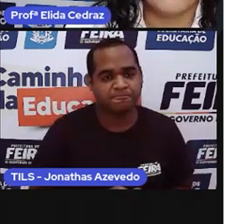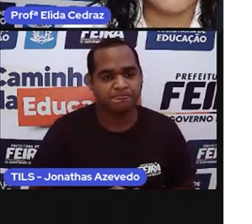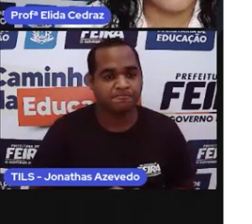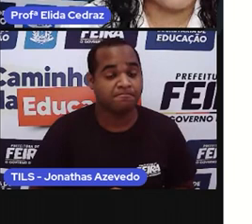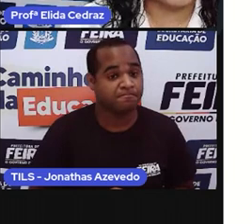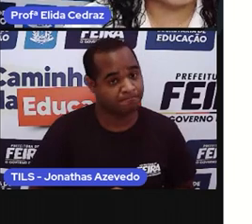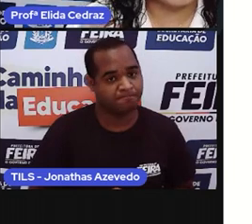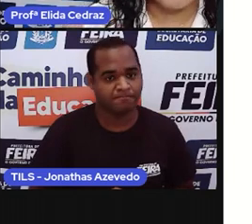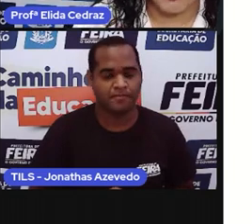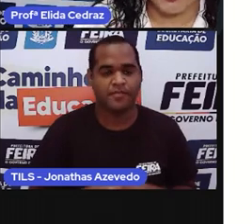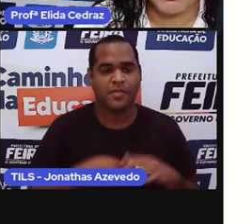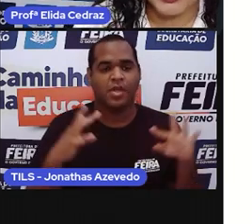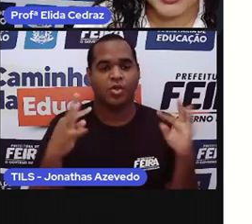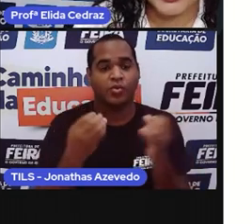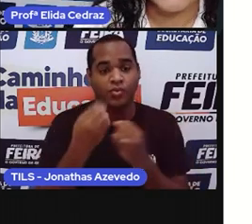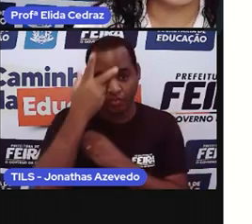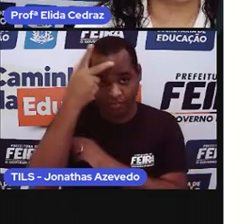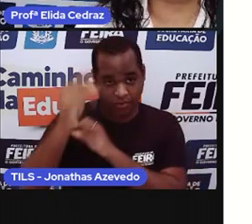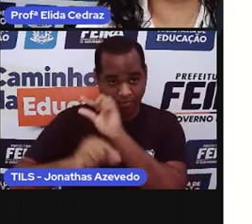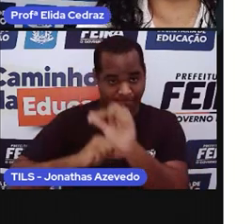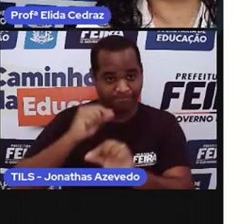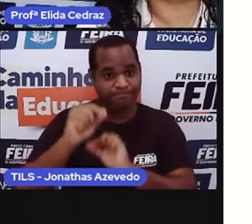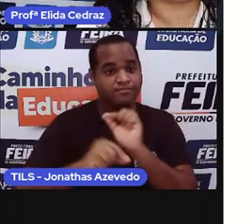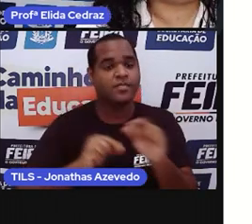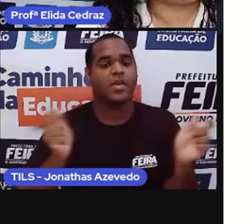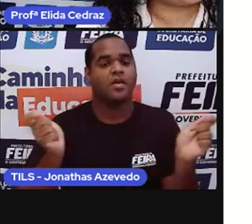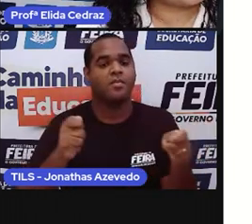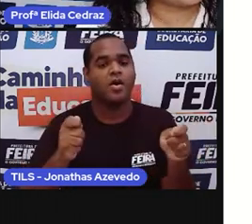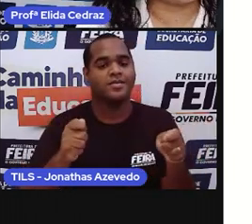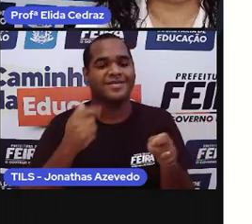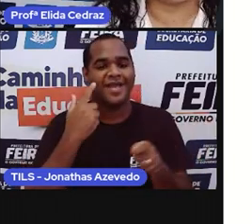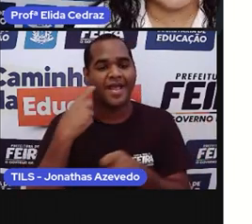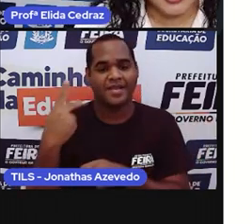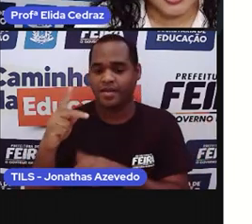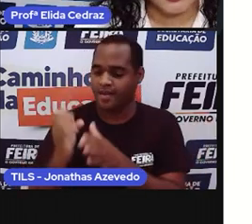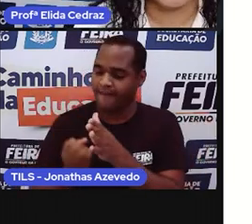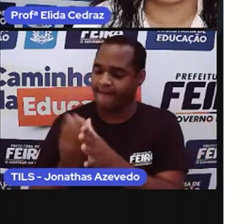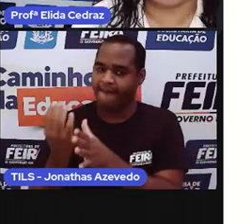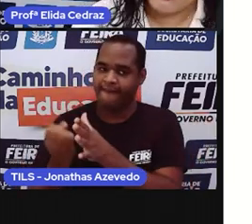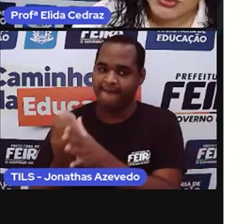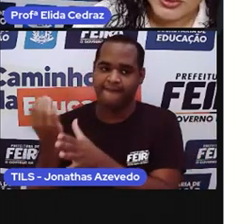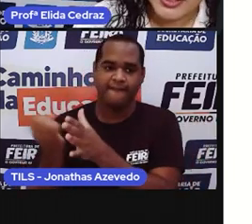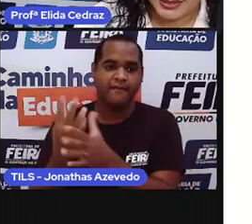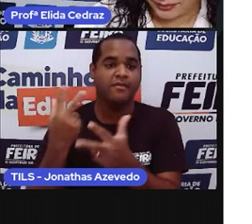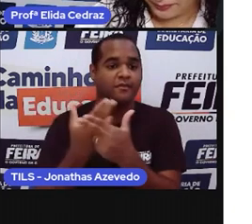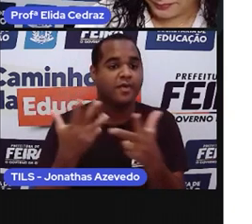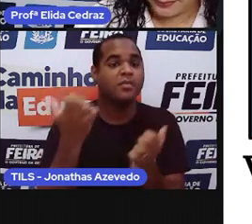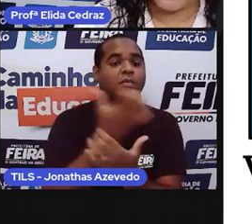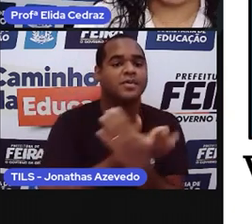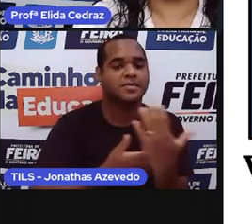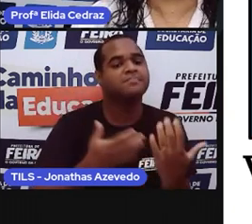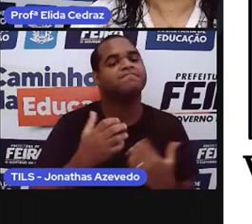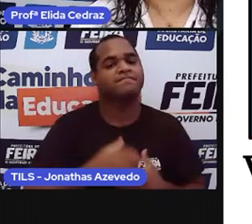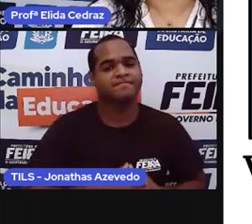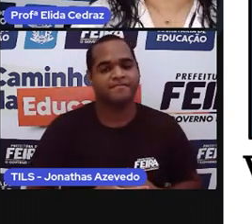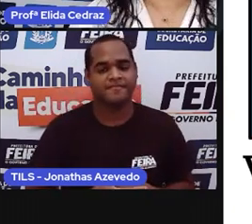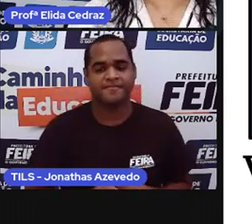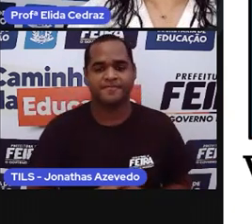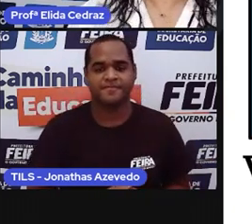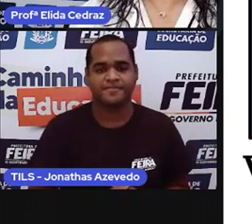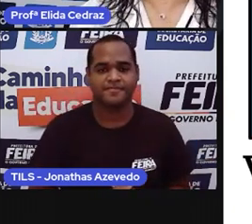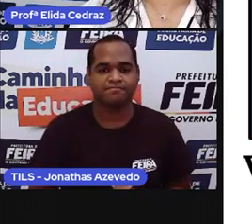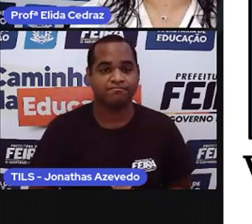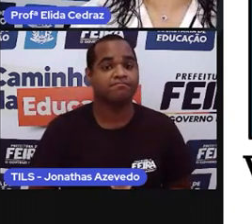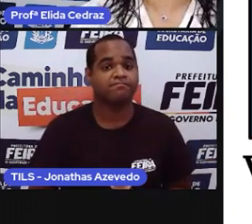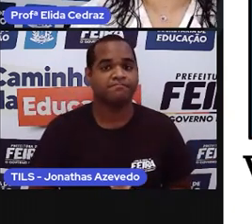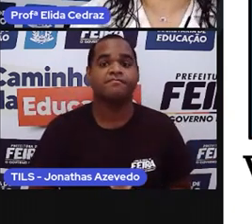Então, todos os povos, eles produzem, sim, música.